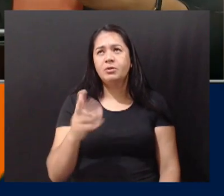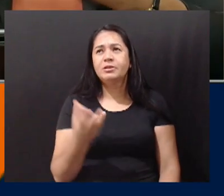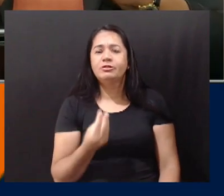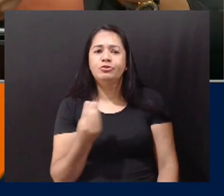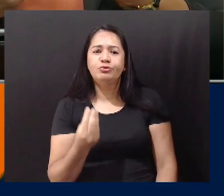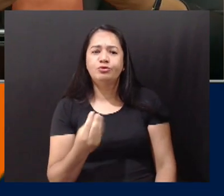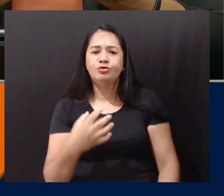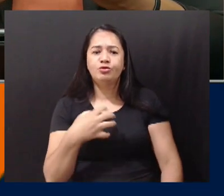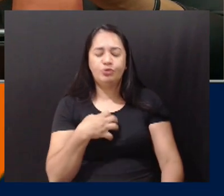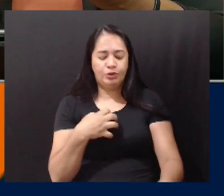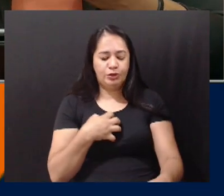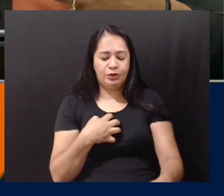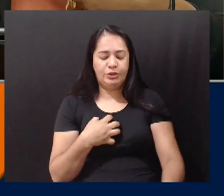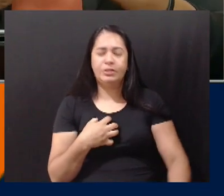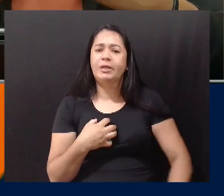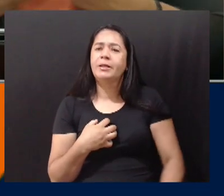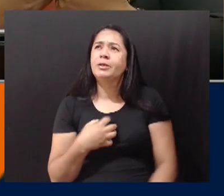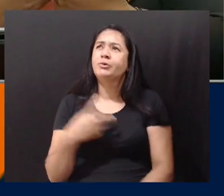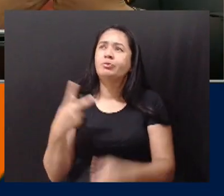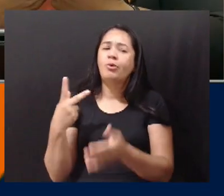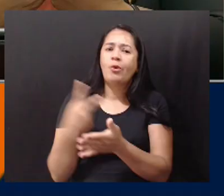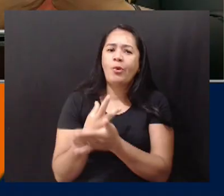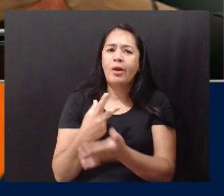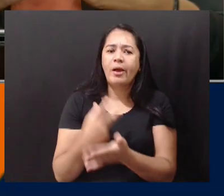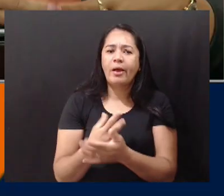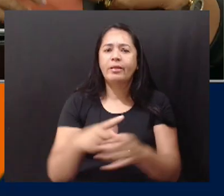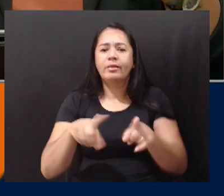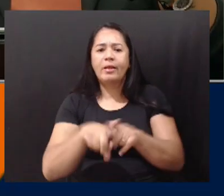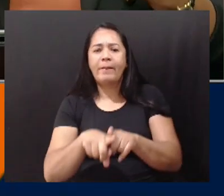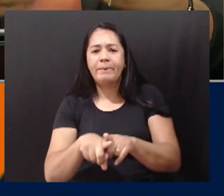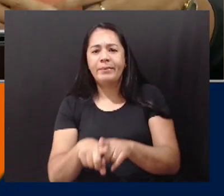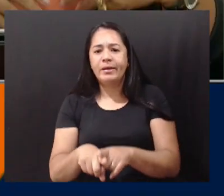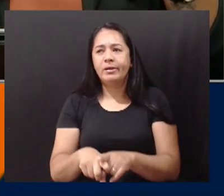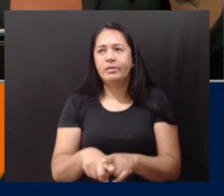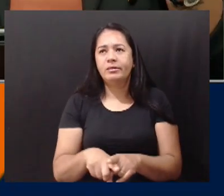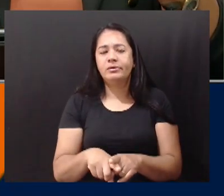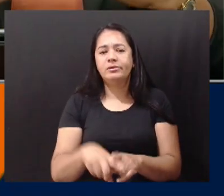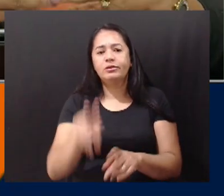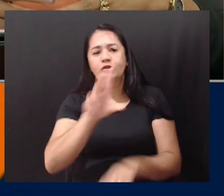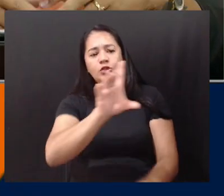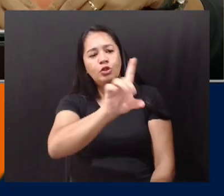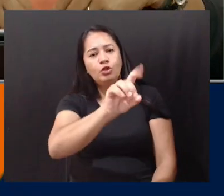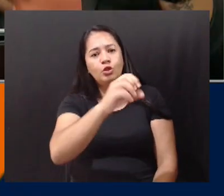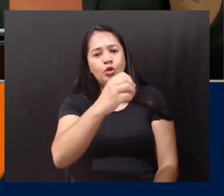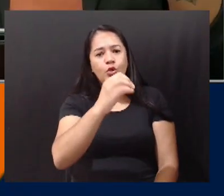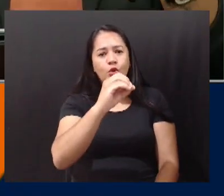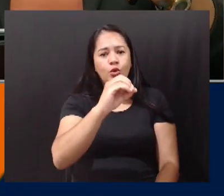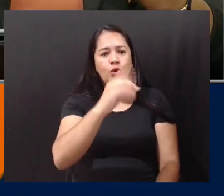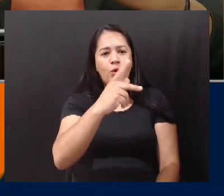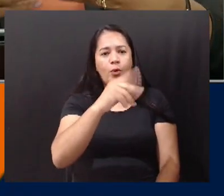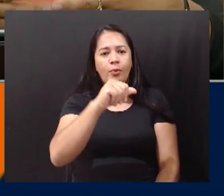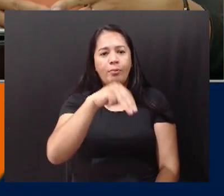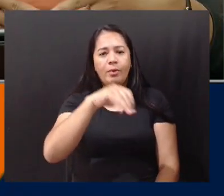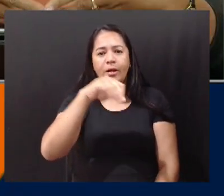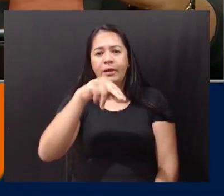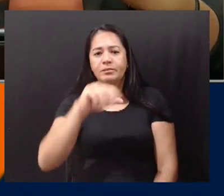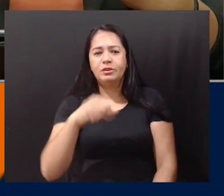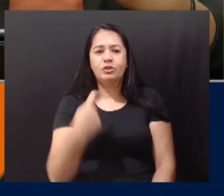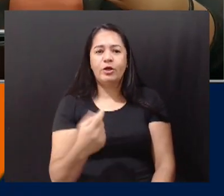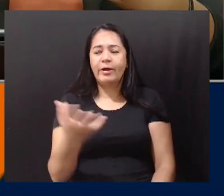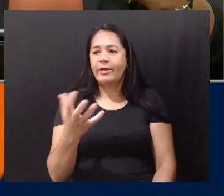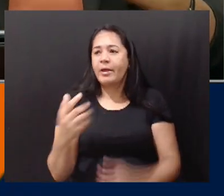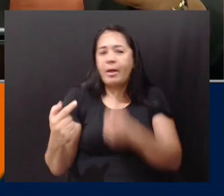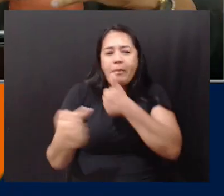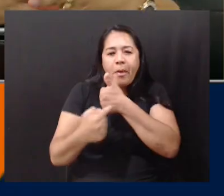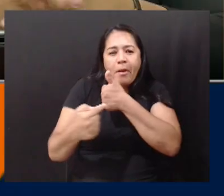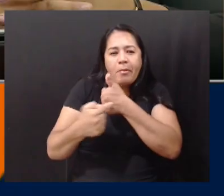da dopamina, né? Desse mecanismo aí que a gente tem de busca constante por notificações, recompensas